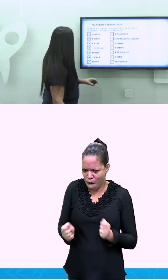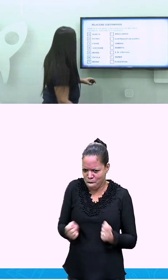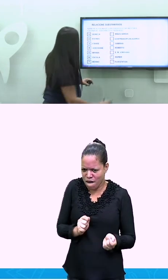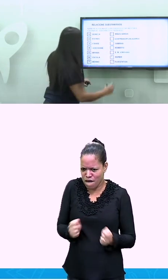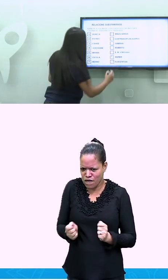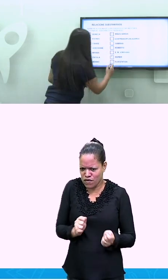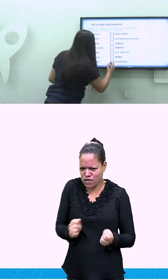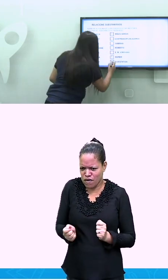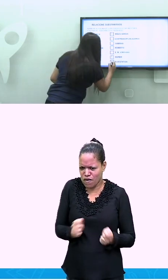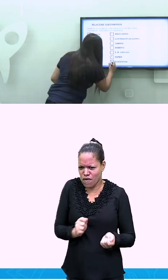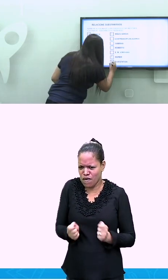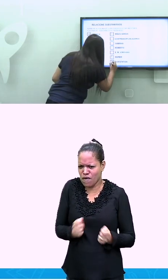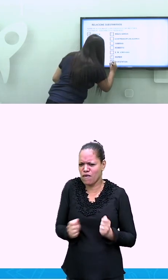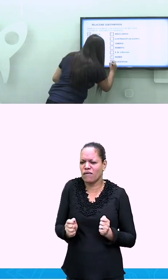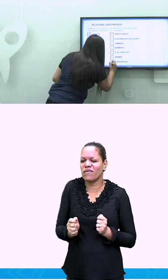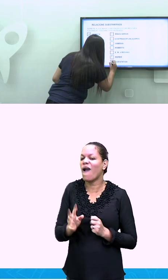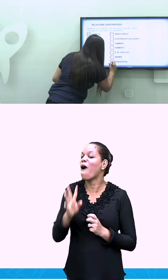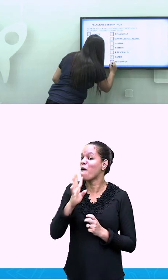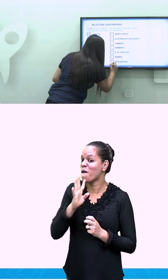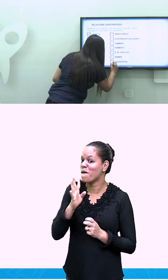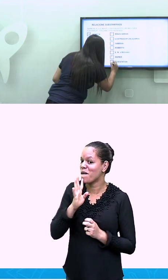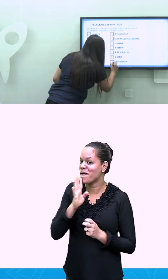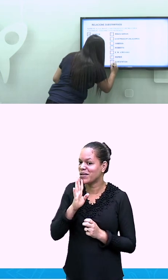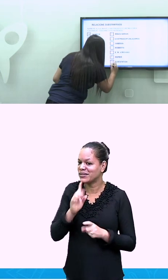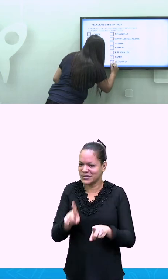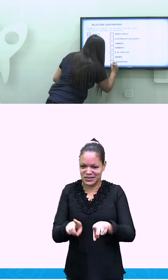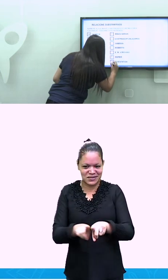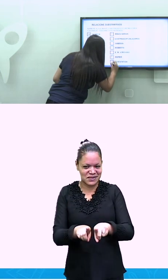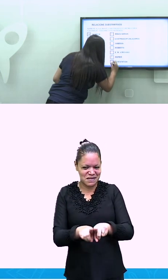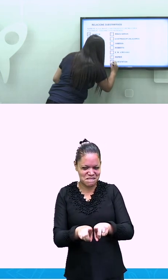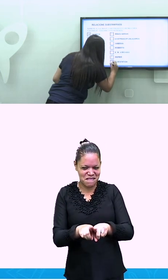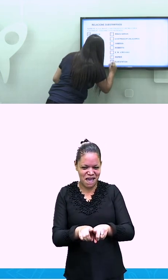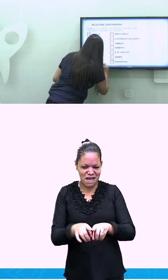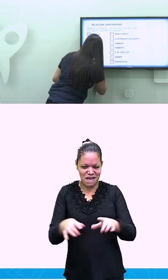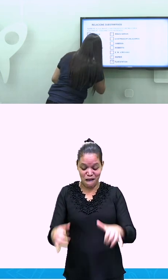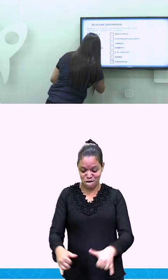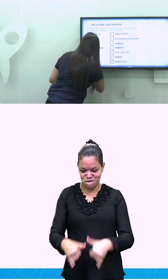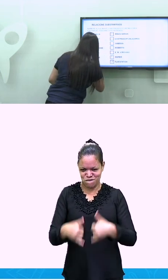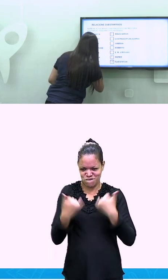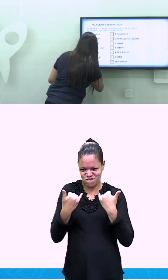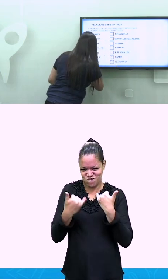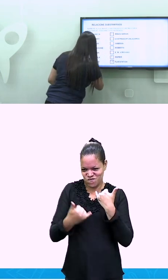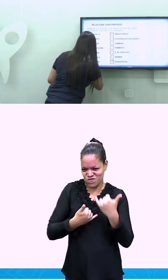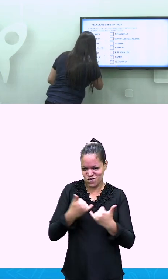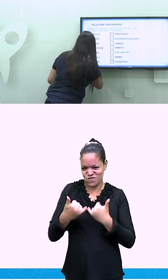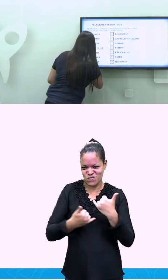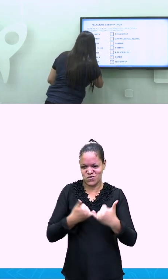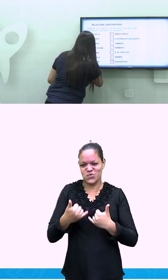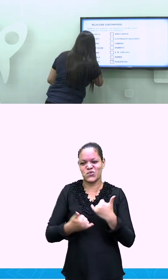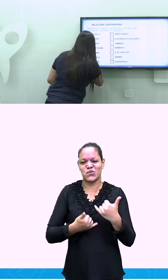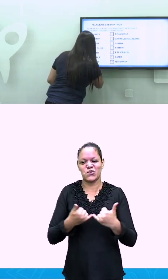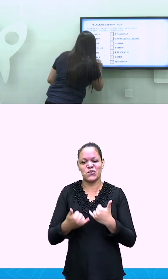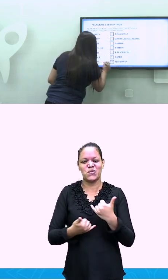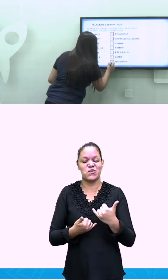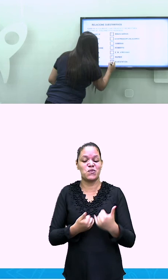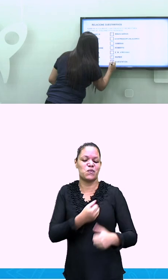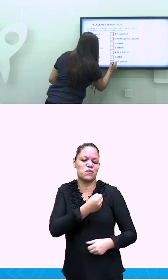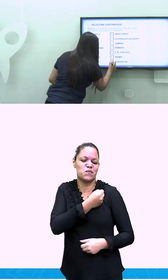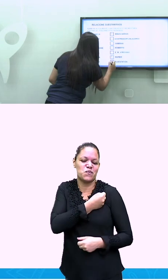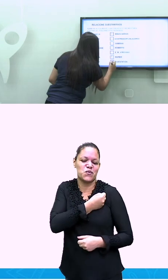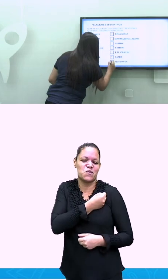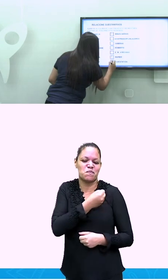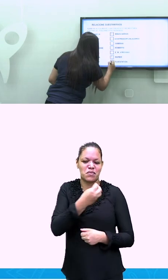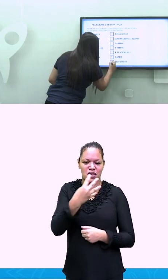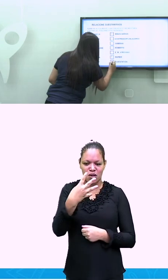PlayStation. Ah, esse eu conheço também. Eu também gosto de jogar. O número 4. Espera aí que a professora vai apagar esse aqui, que